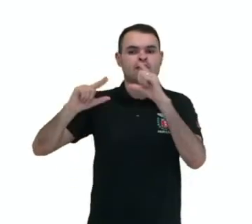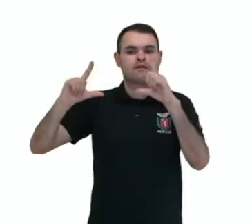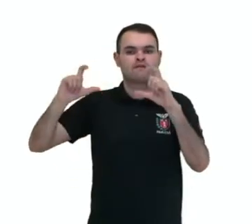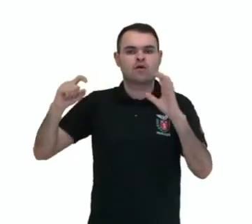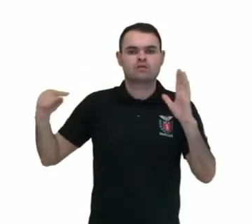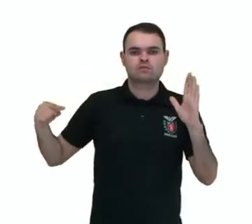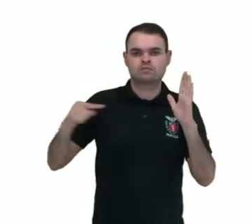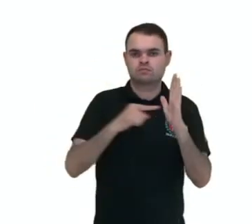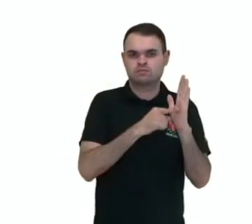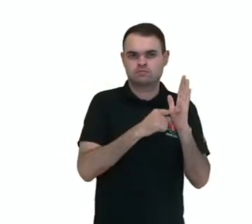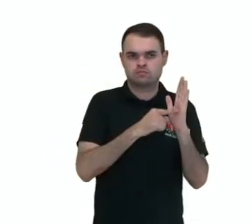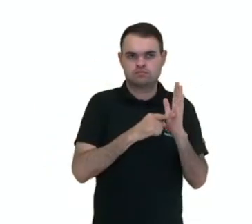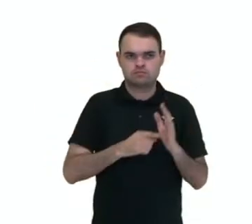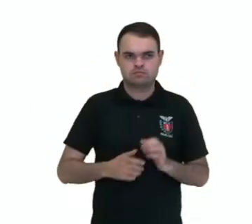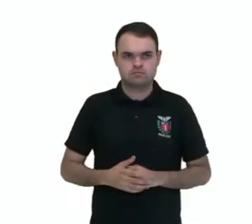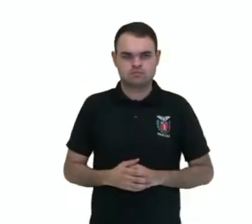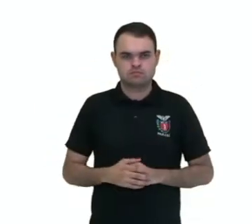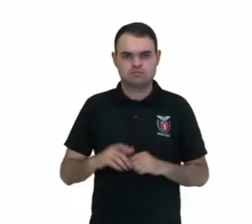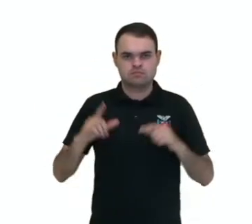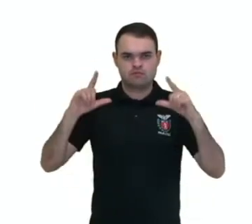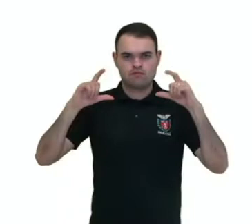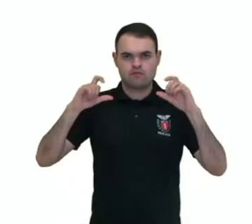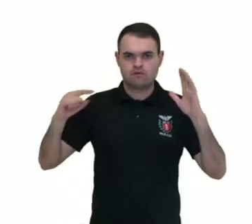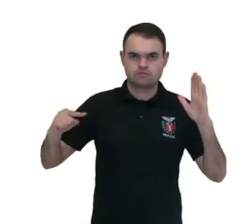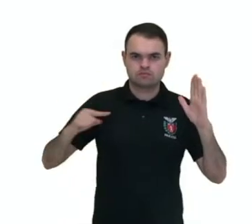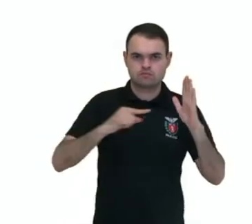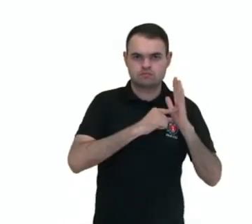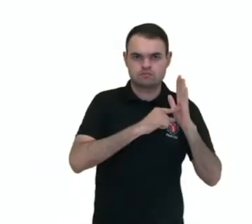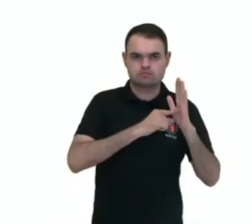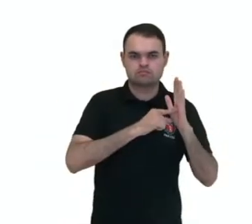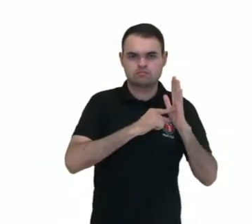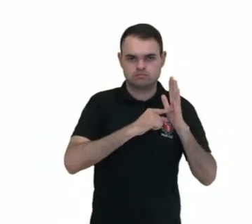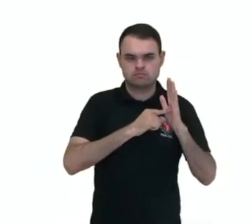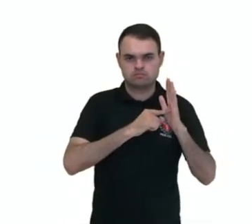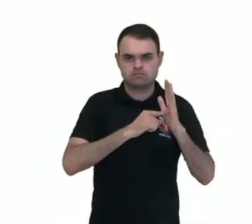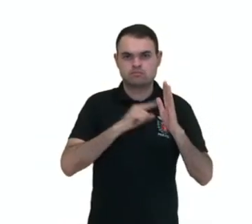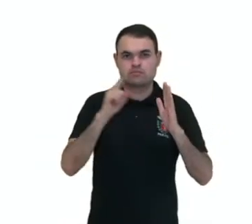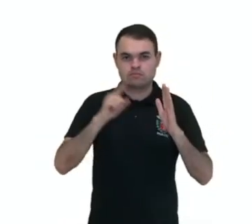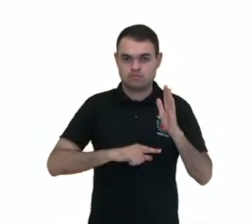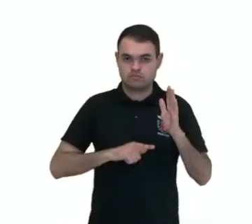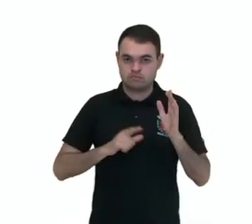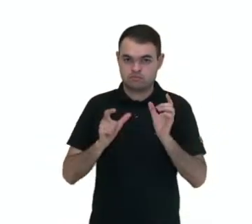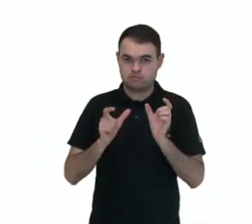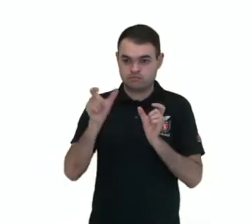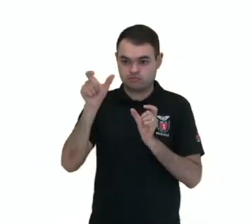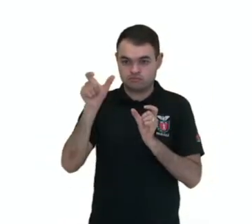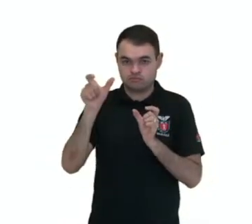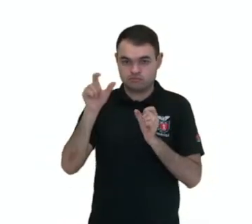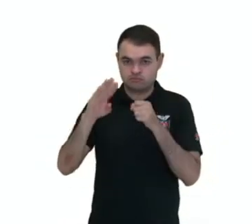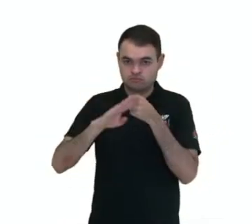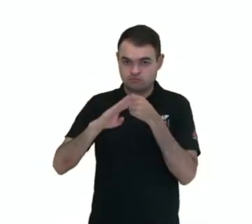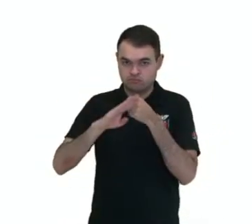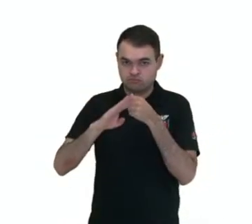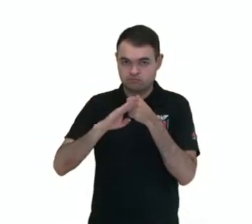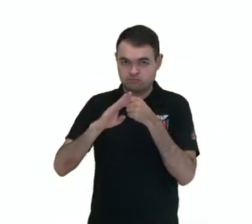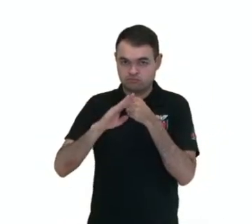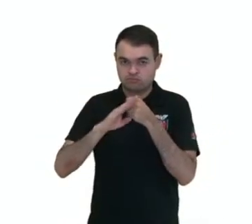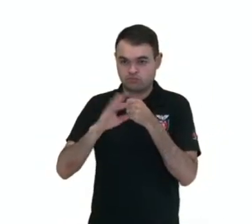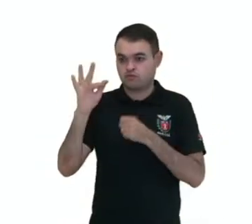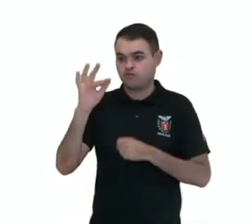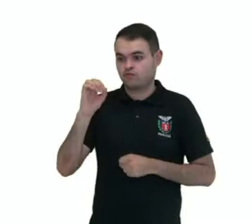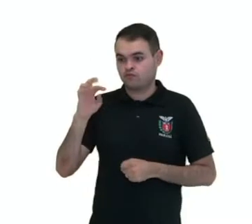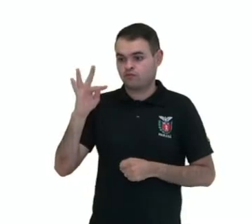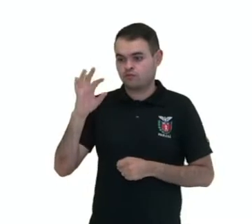fotodenúncia. Então vejam, fotodenúncia aqui, um substantivo composto por justaposição, né? Nós temos a junção da palavra